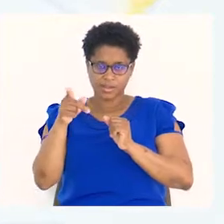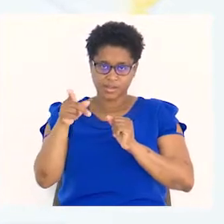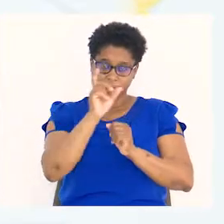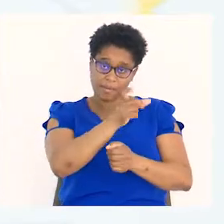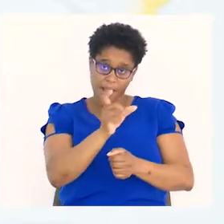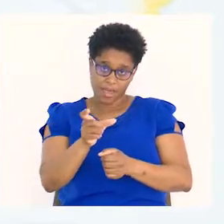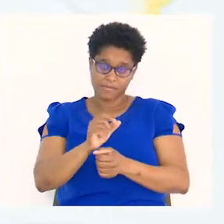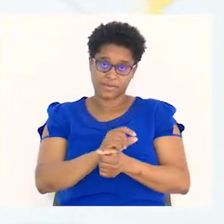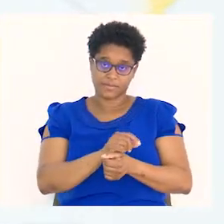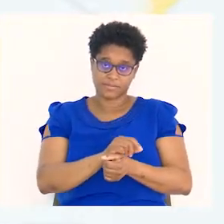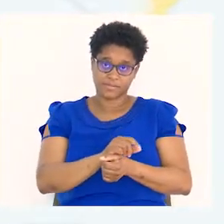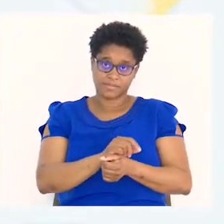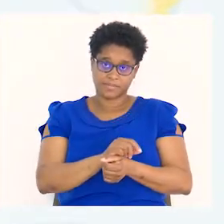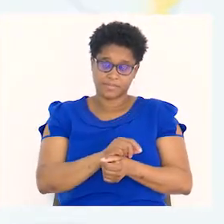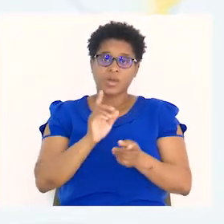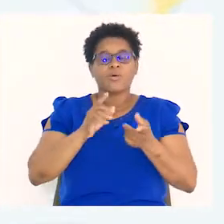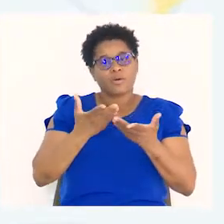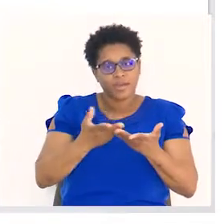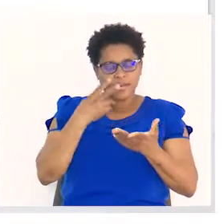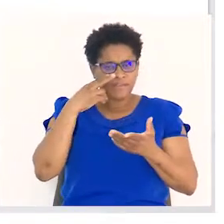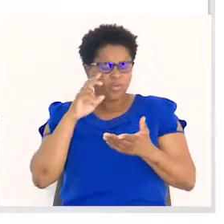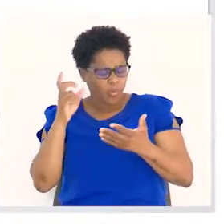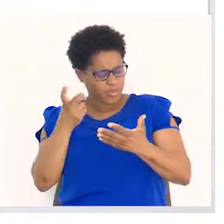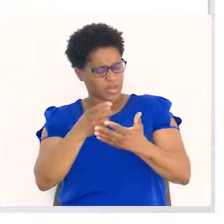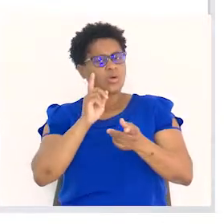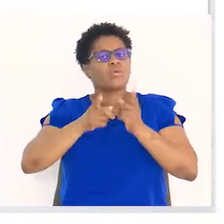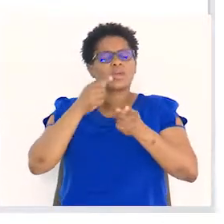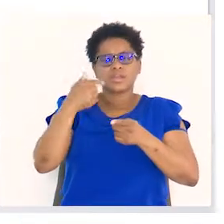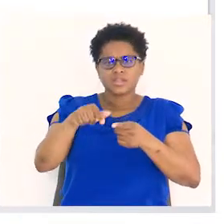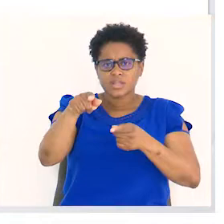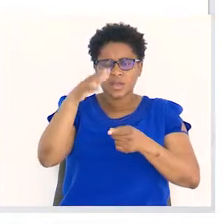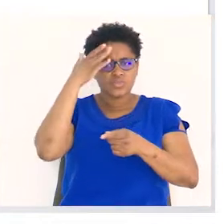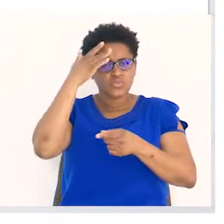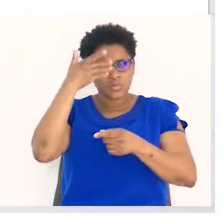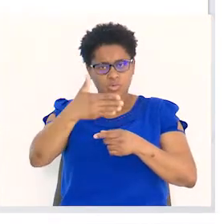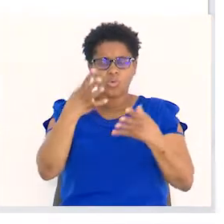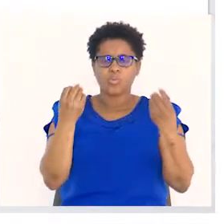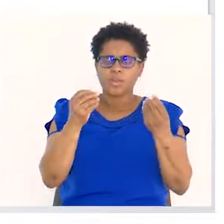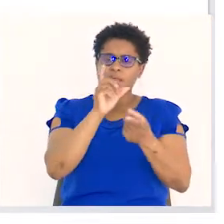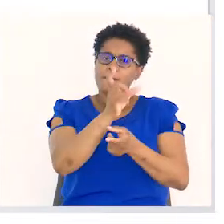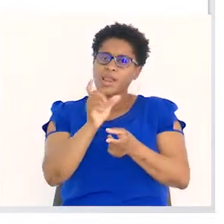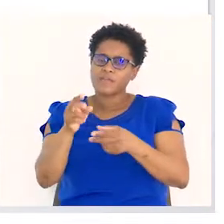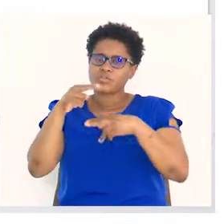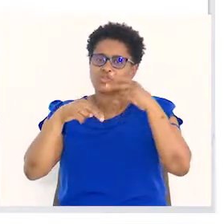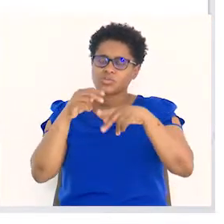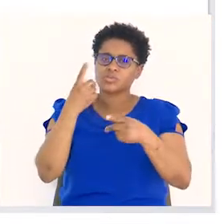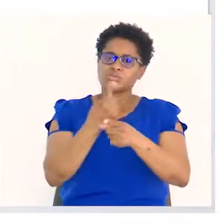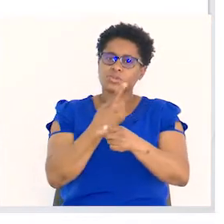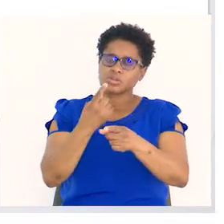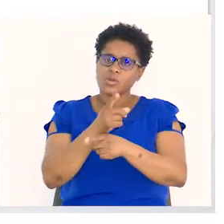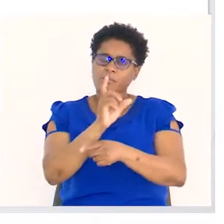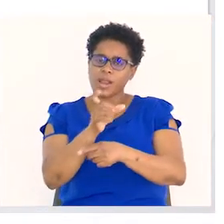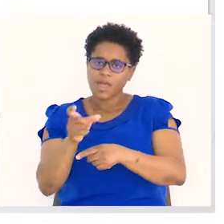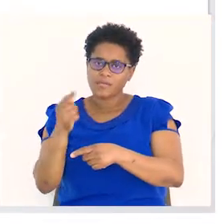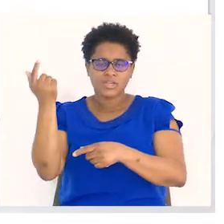palavra? Ok, agora observa o que é que diz o número 1. O plural das palavras compostas cujos elementos